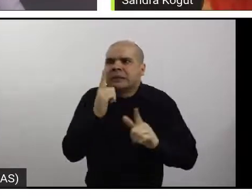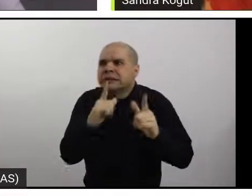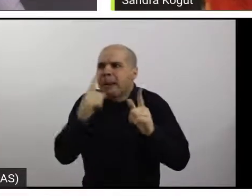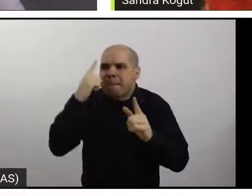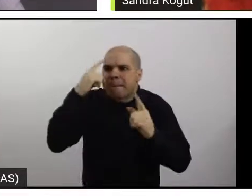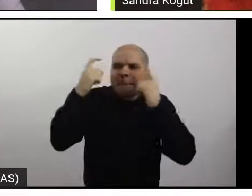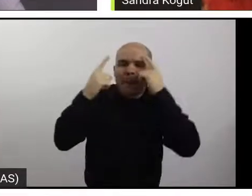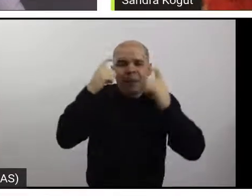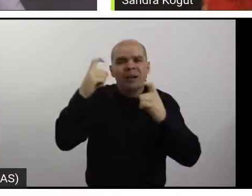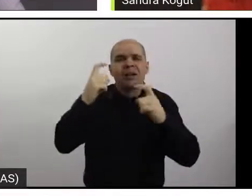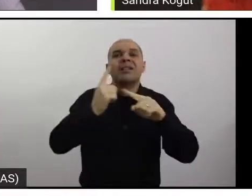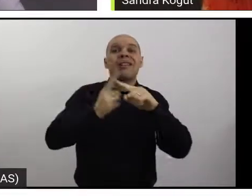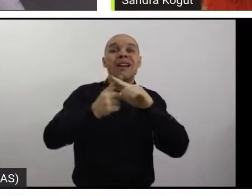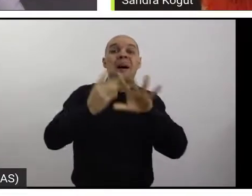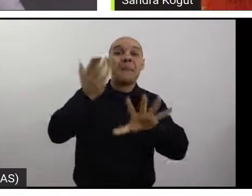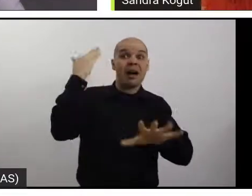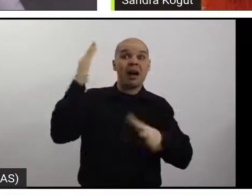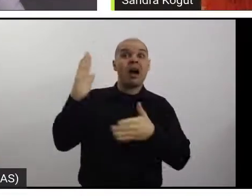para outras coisas.